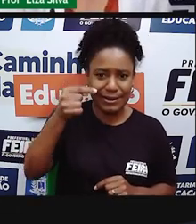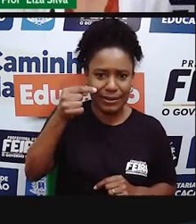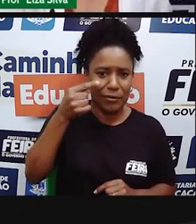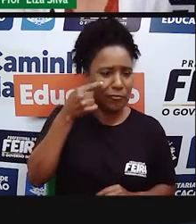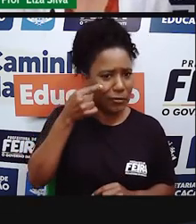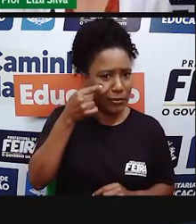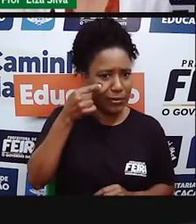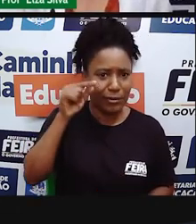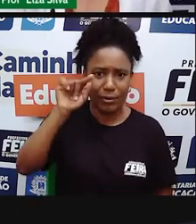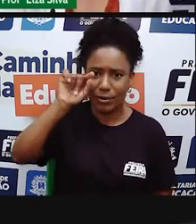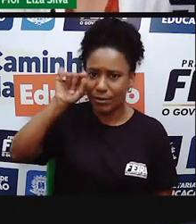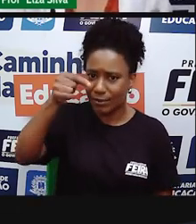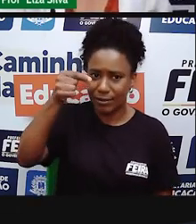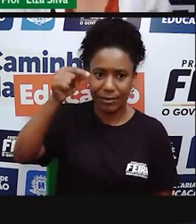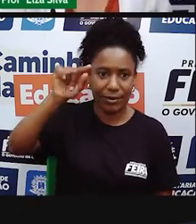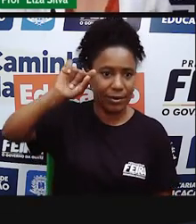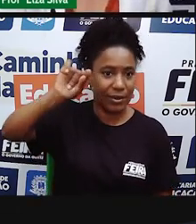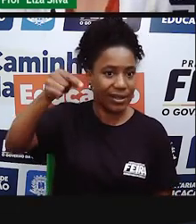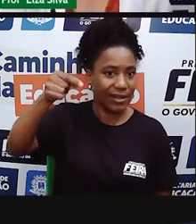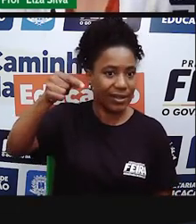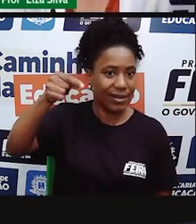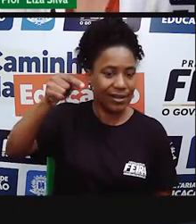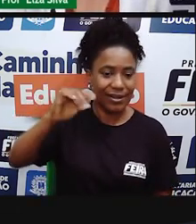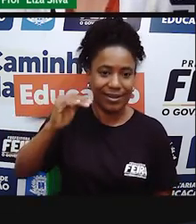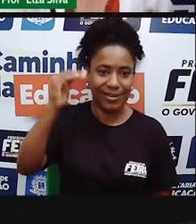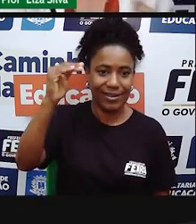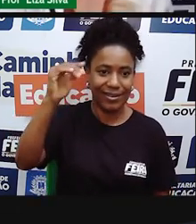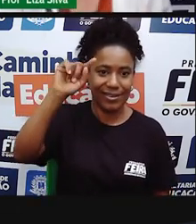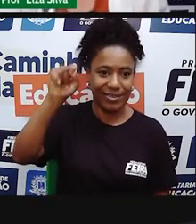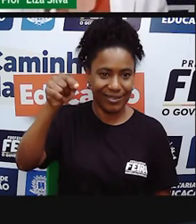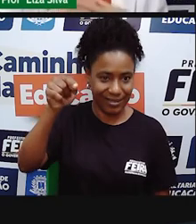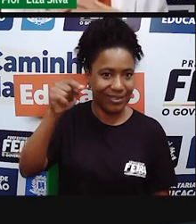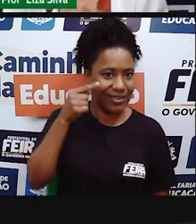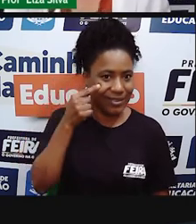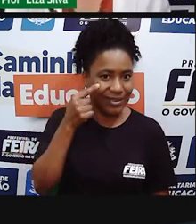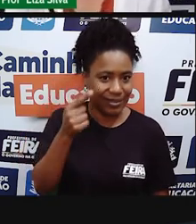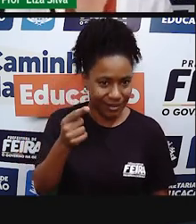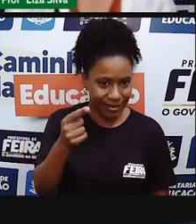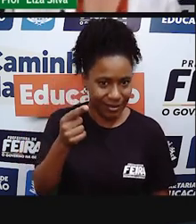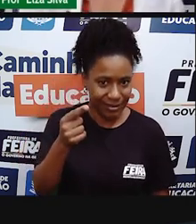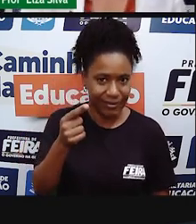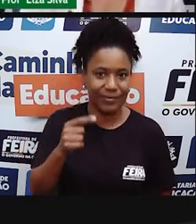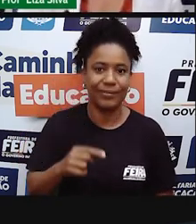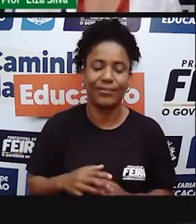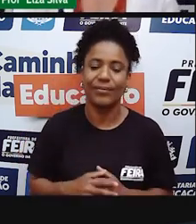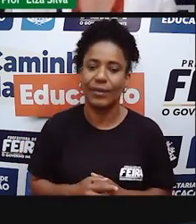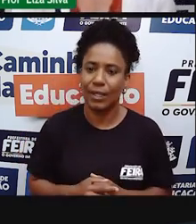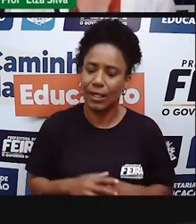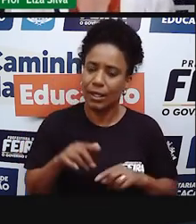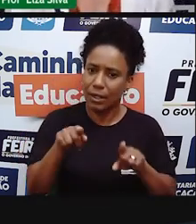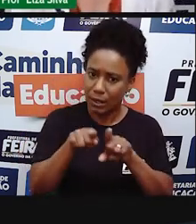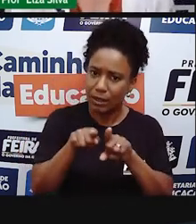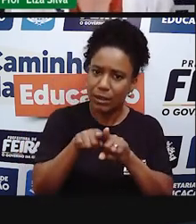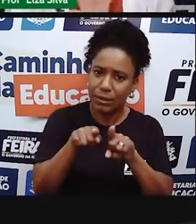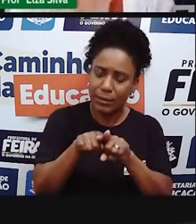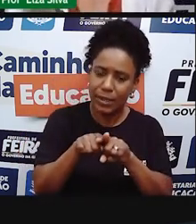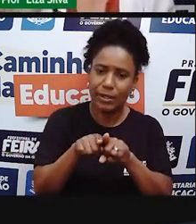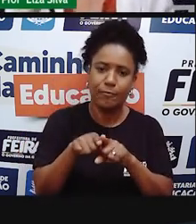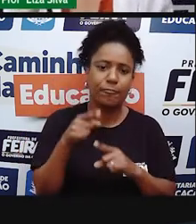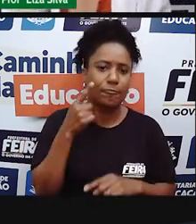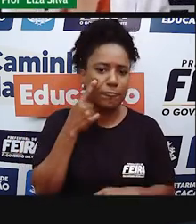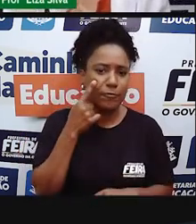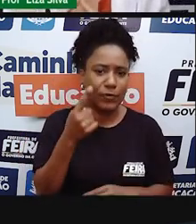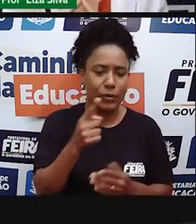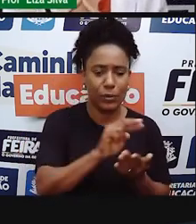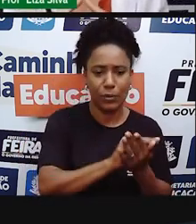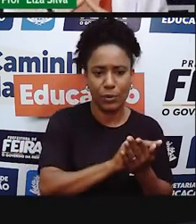apóstrofo é esse sinalzinho aqui. E vocês também devem ter percebido que, às vezes, eu